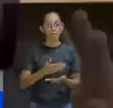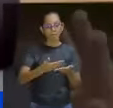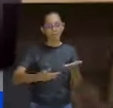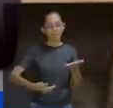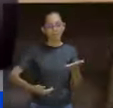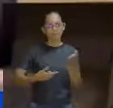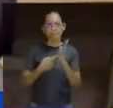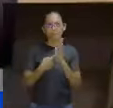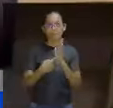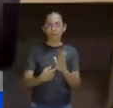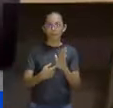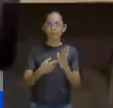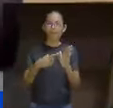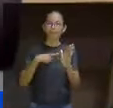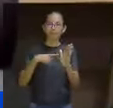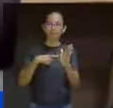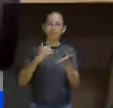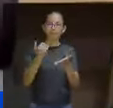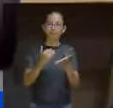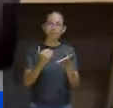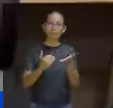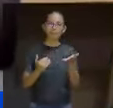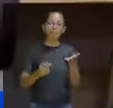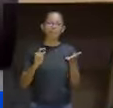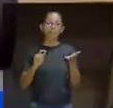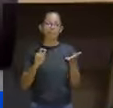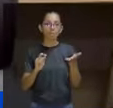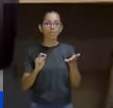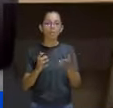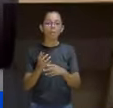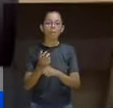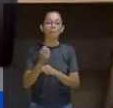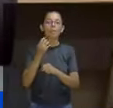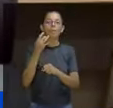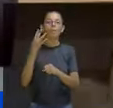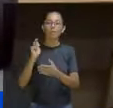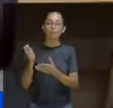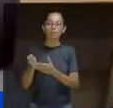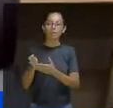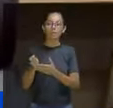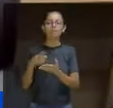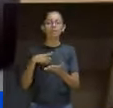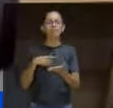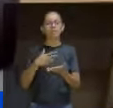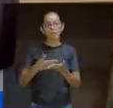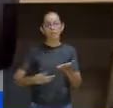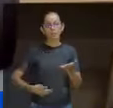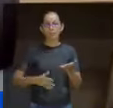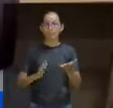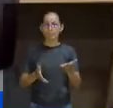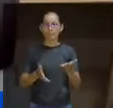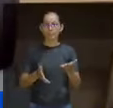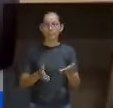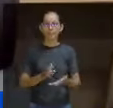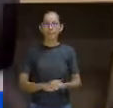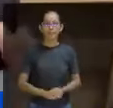pelo Ministério do Trabalho e constantes no próprio e-social, que demonstram, então, a destinação de todos esses